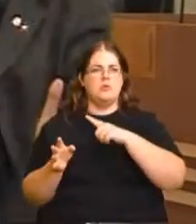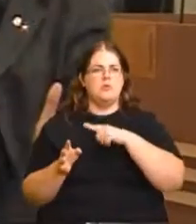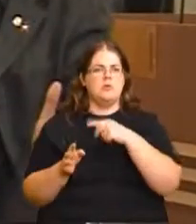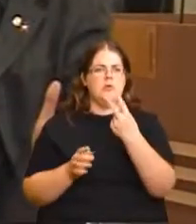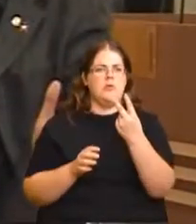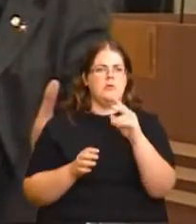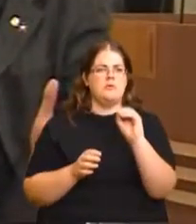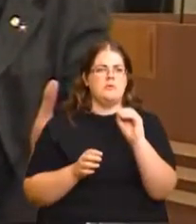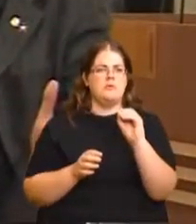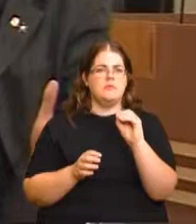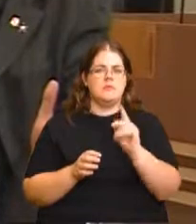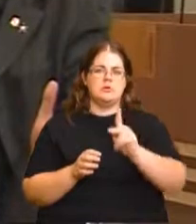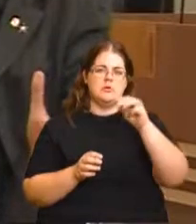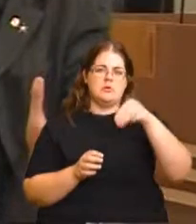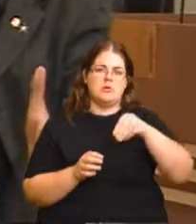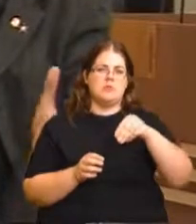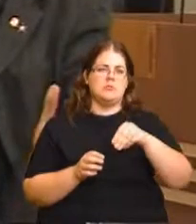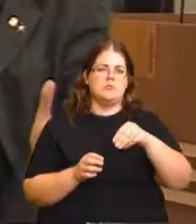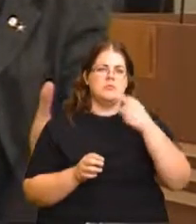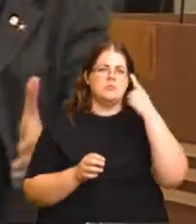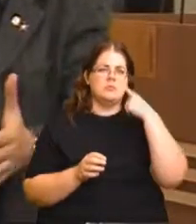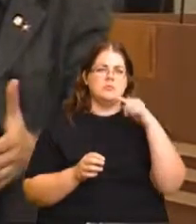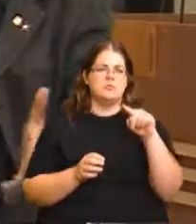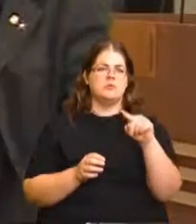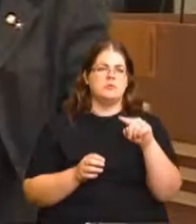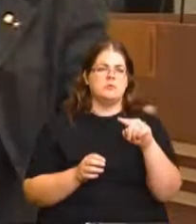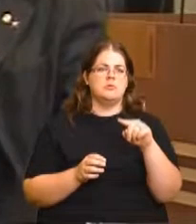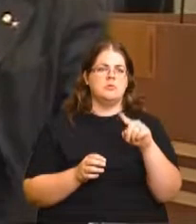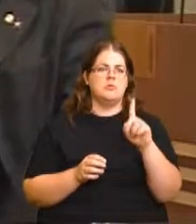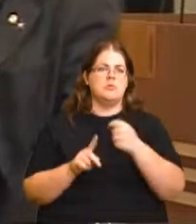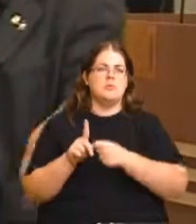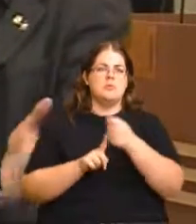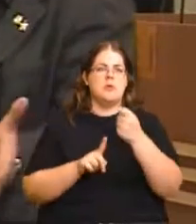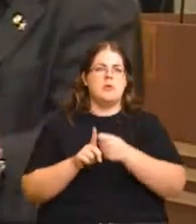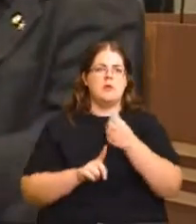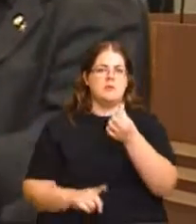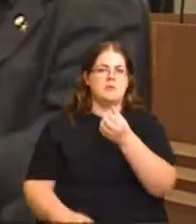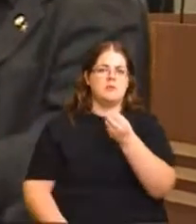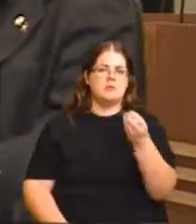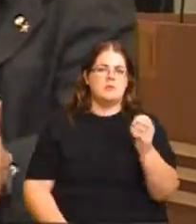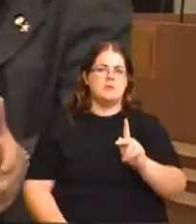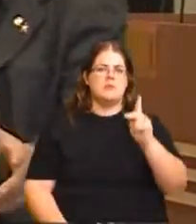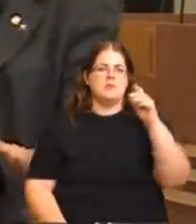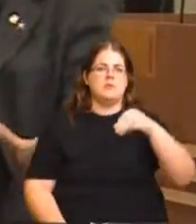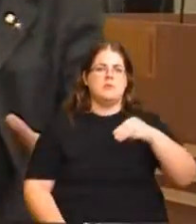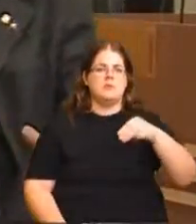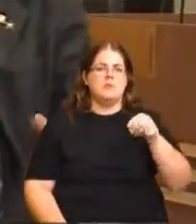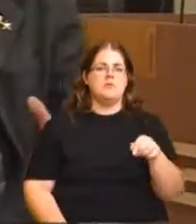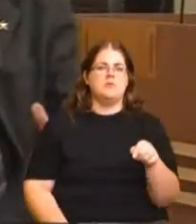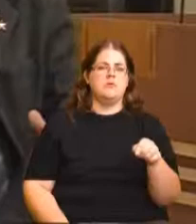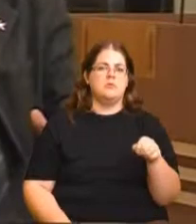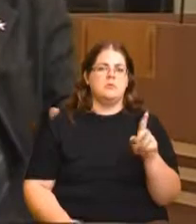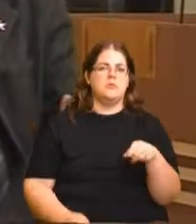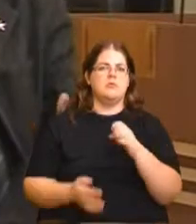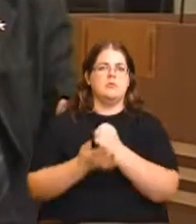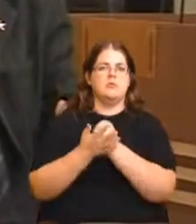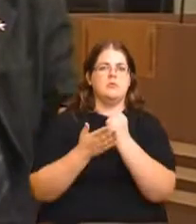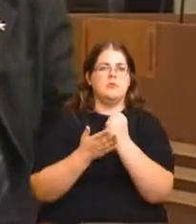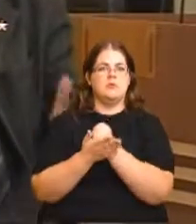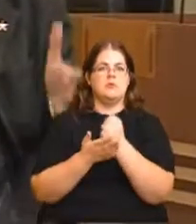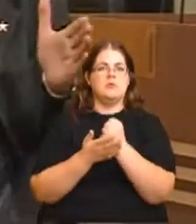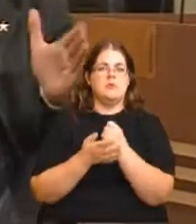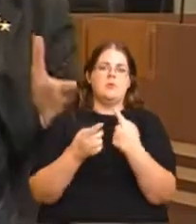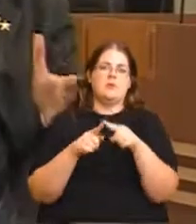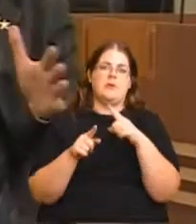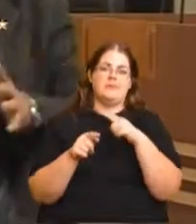dá 20 quilômetros ali. 20 km por dia. Durante o mês já são quase 600 km só na Avenida Fernando Osório. Então, realmente, nessa parte aí foi